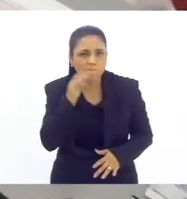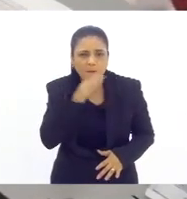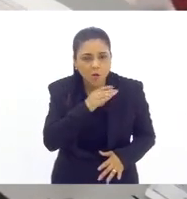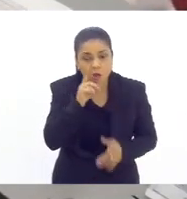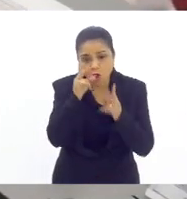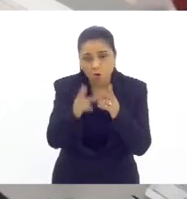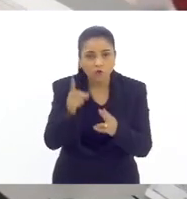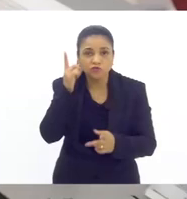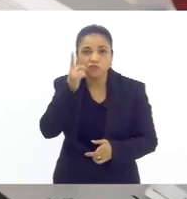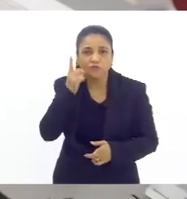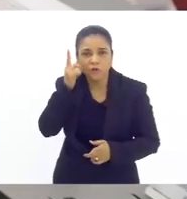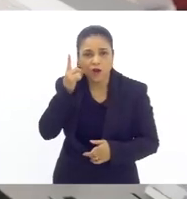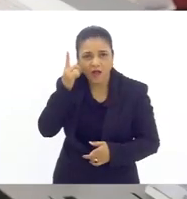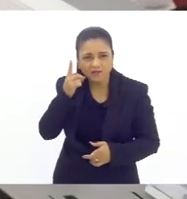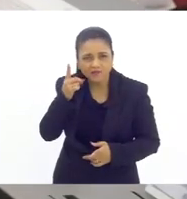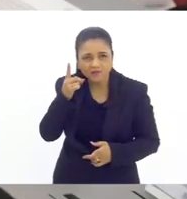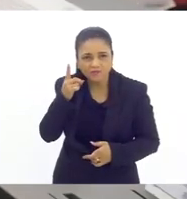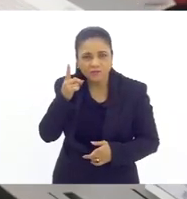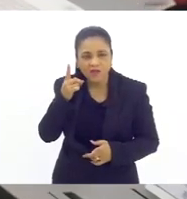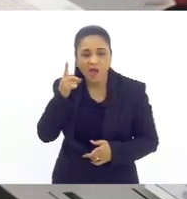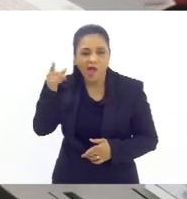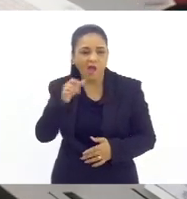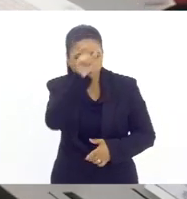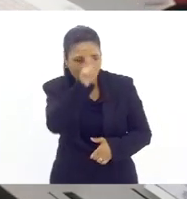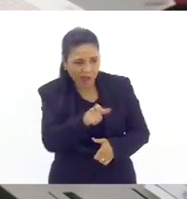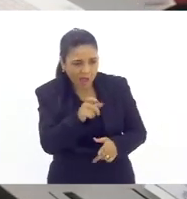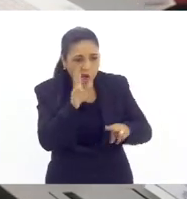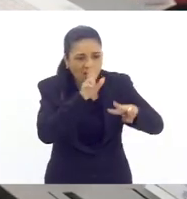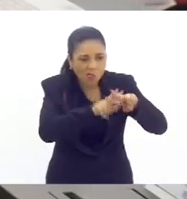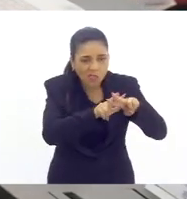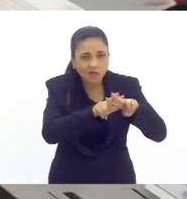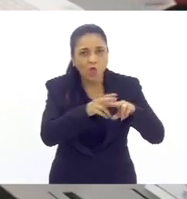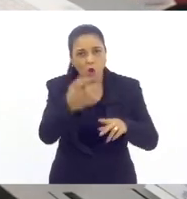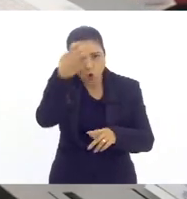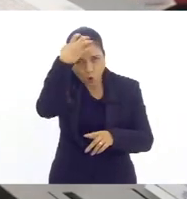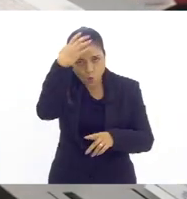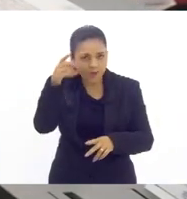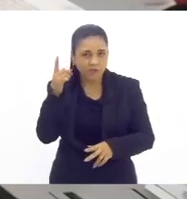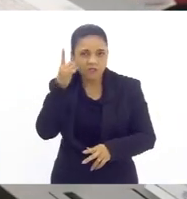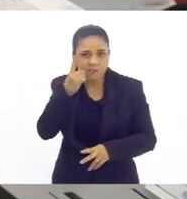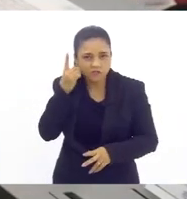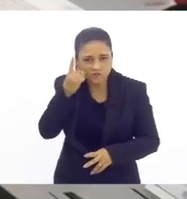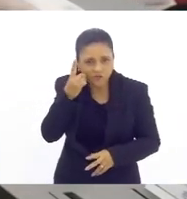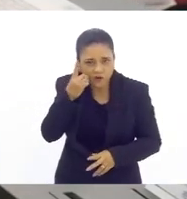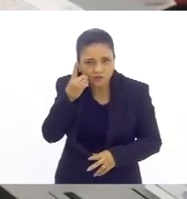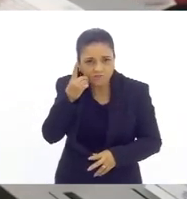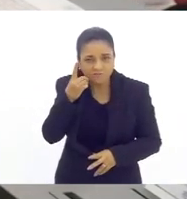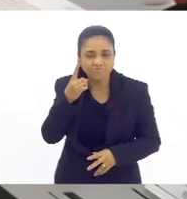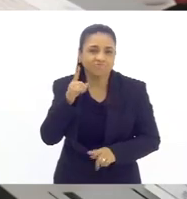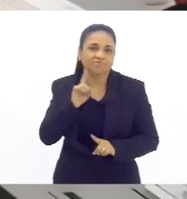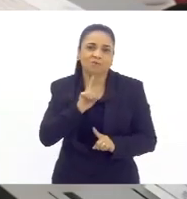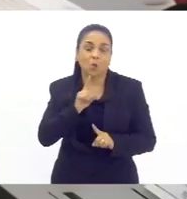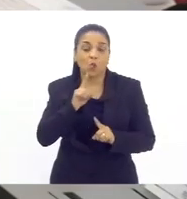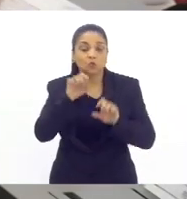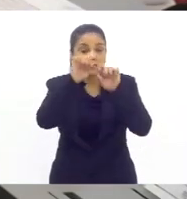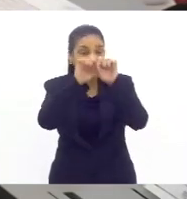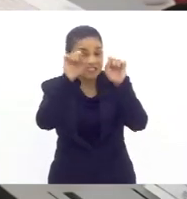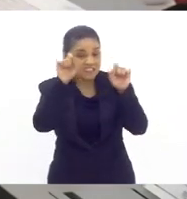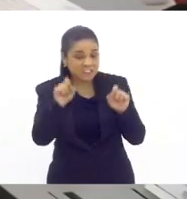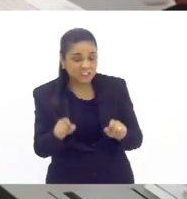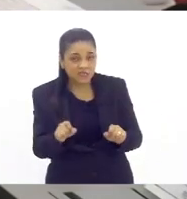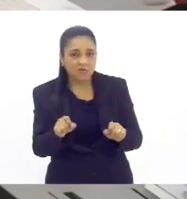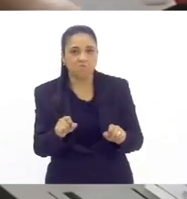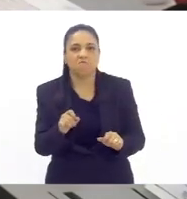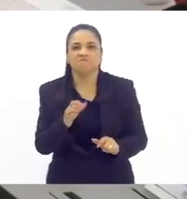o cara é condenado a culpa do advogado eu tô falando mal é do sistema e o sistema é uma